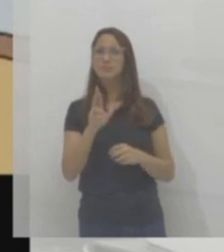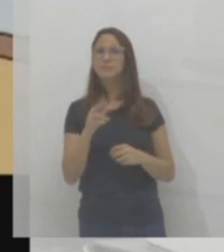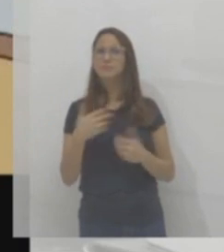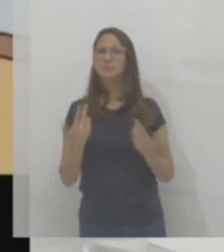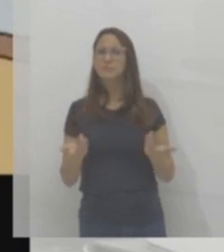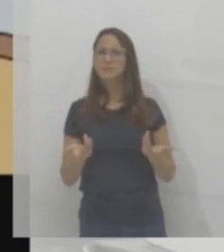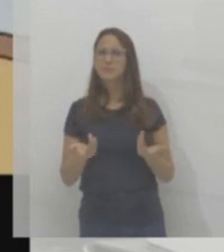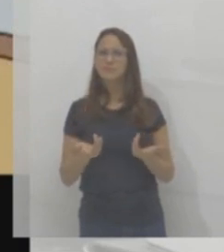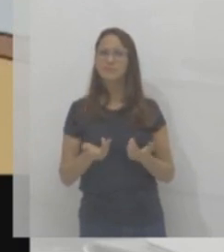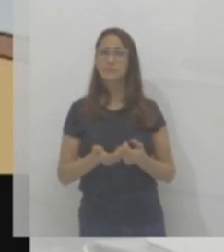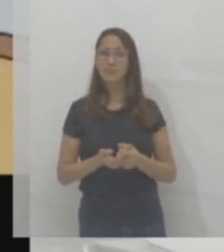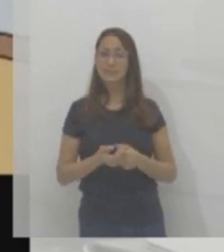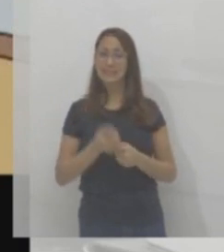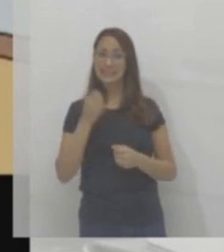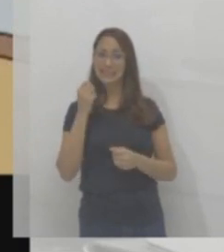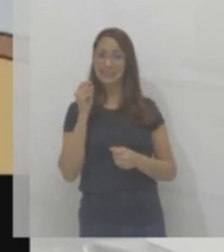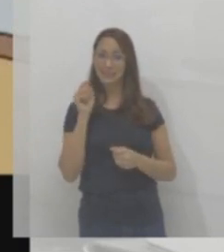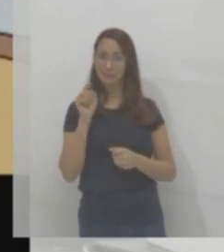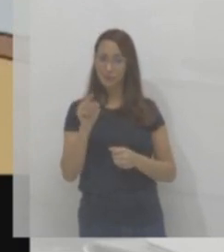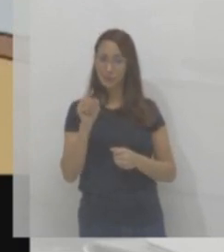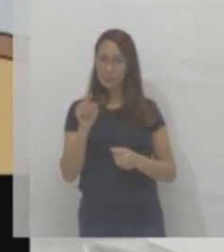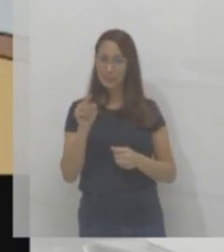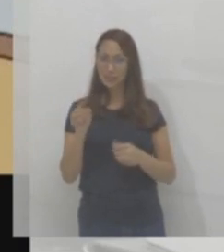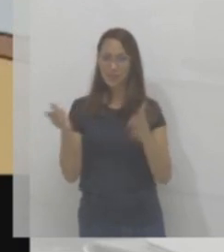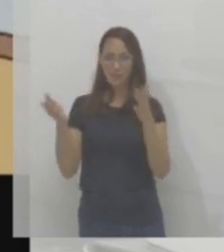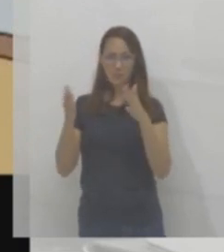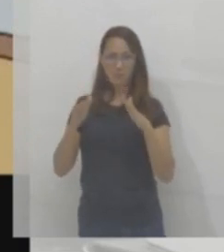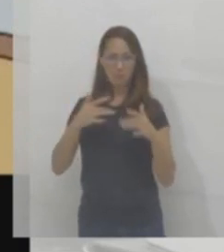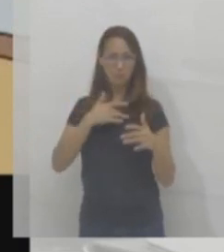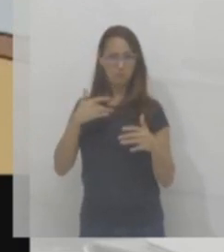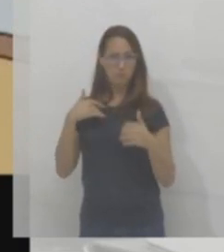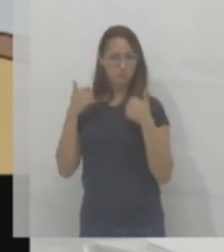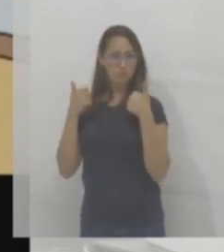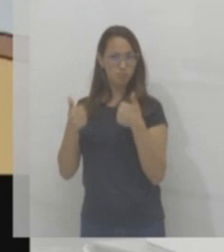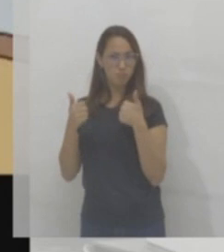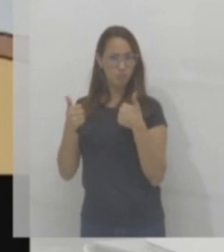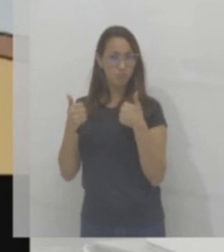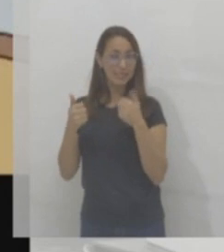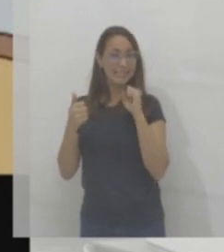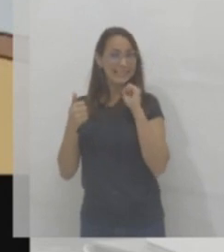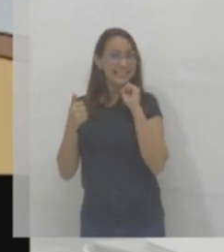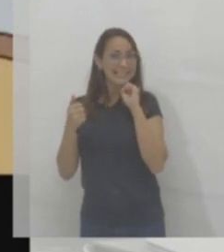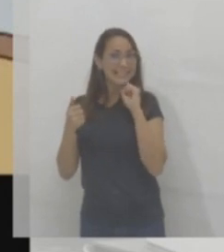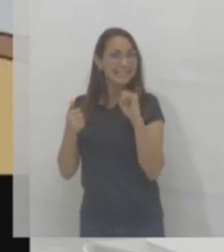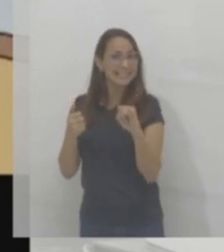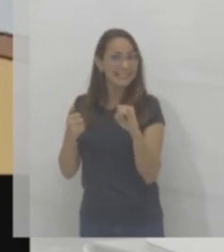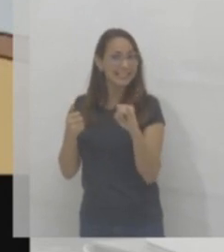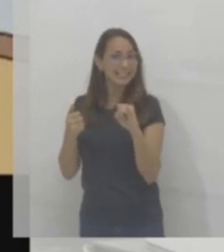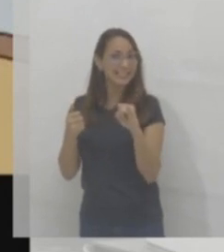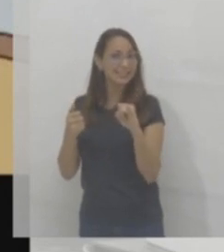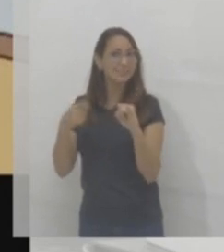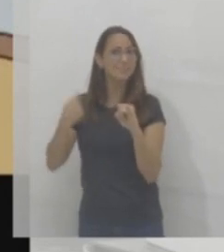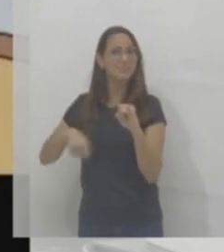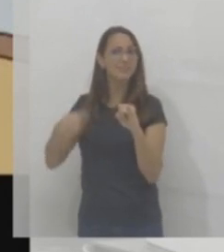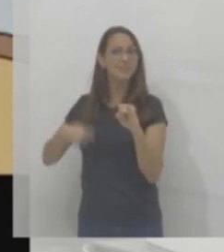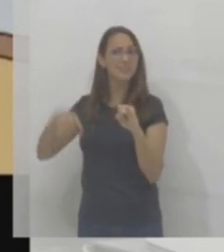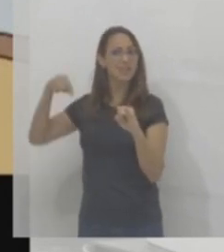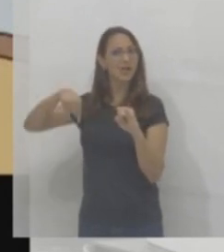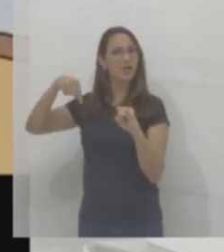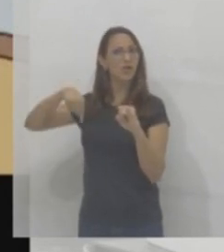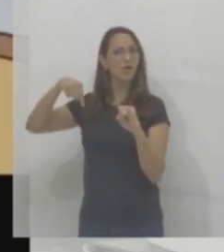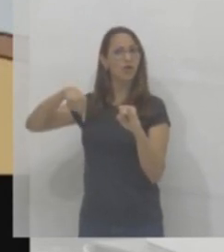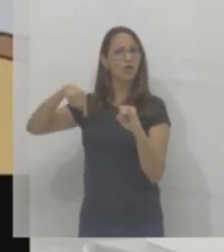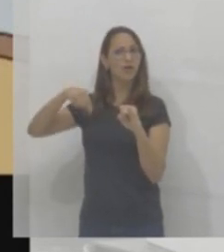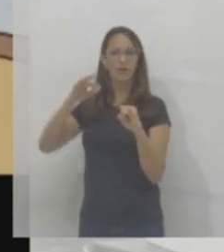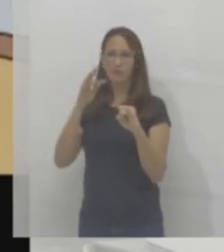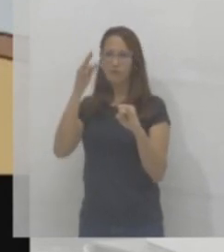mãe? Ela disse, você vai ficar saudável se ela deu a condição para o que ela precisa fazer no presente para